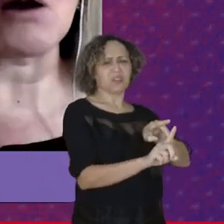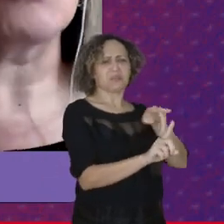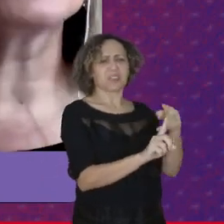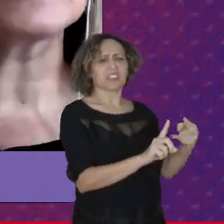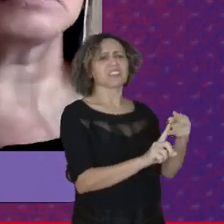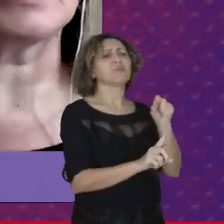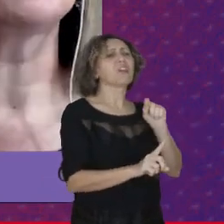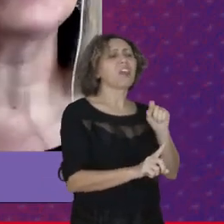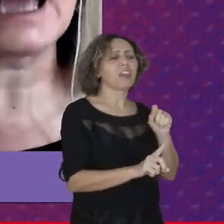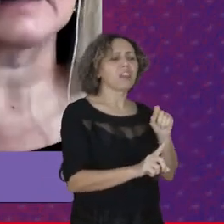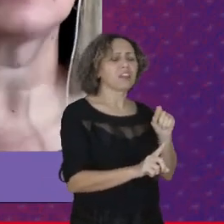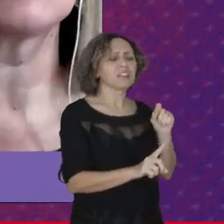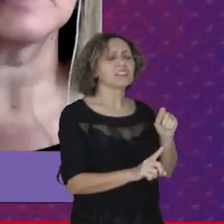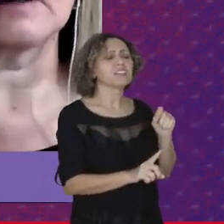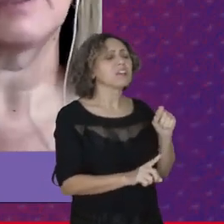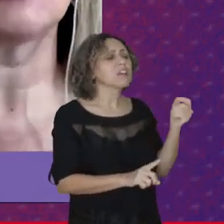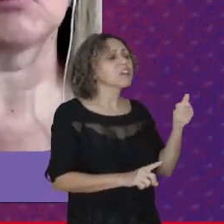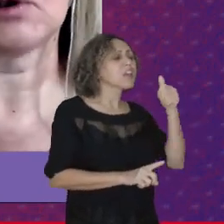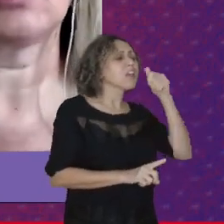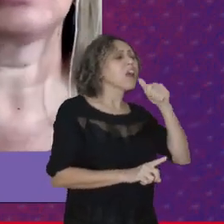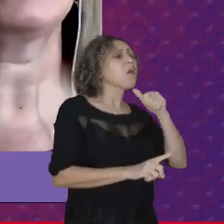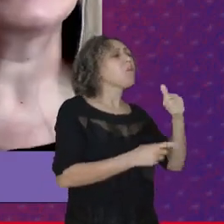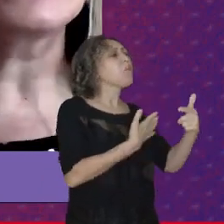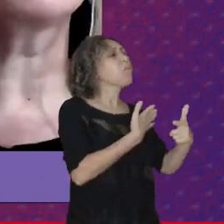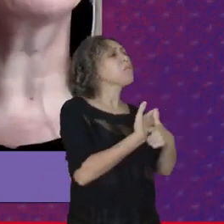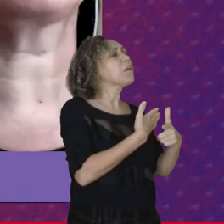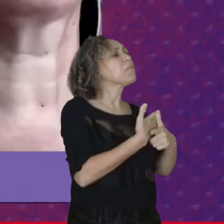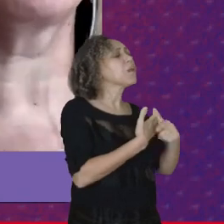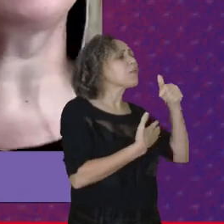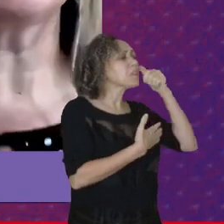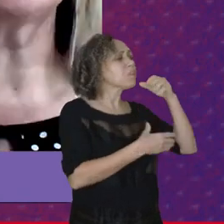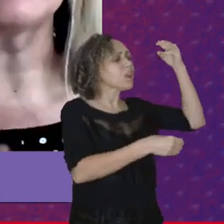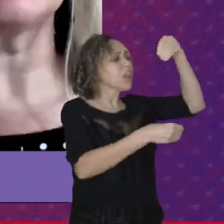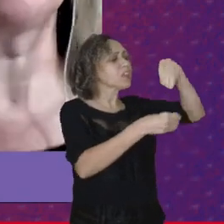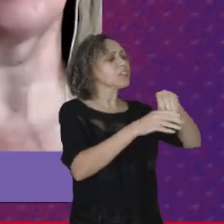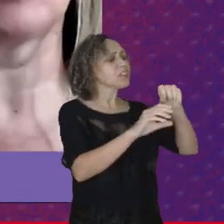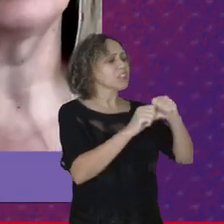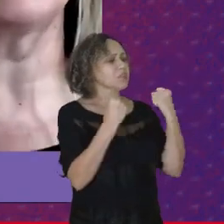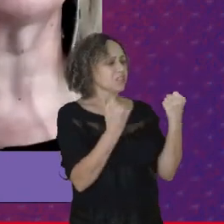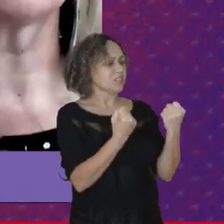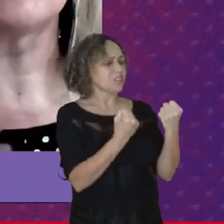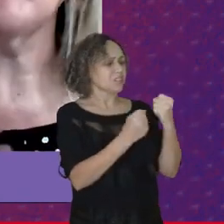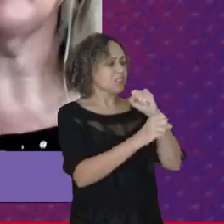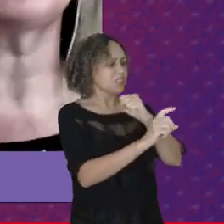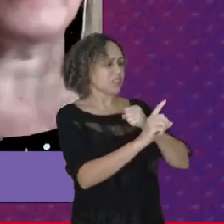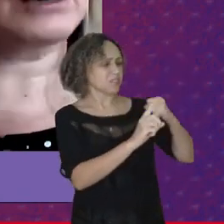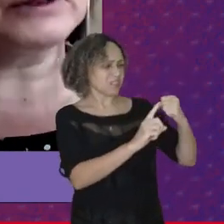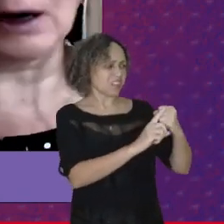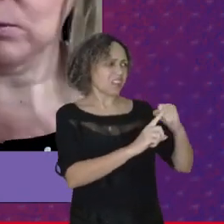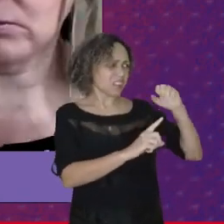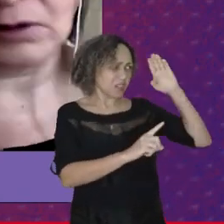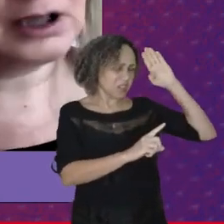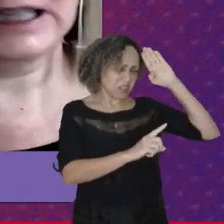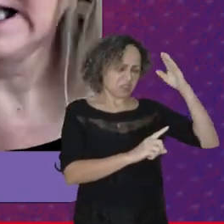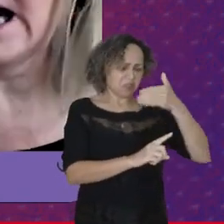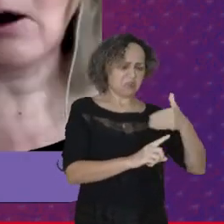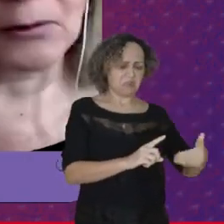é a condição da mulher na sociedade hoje, né? Que esse governo tenta impor, mas que os movimentos